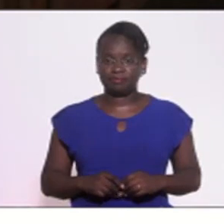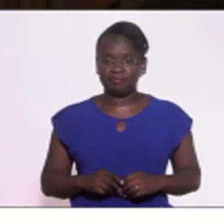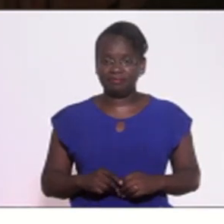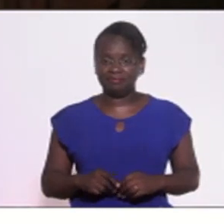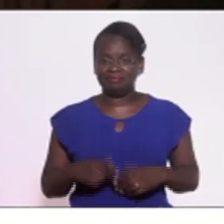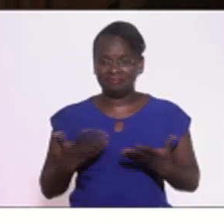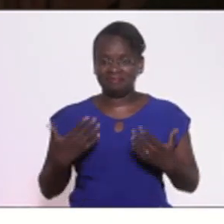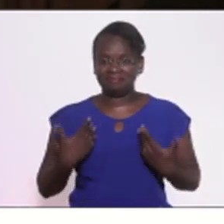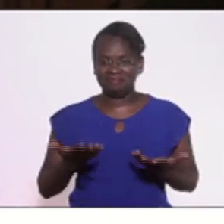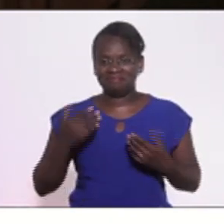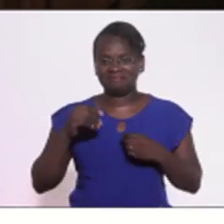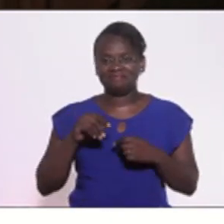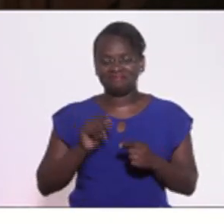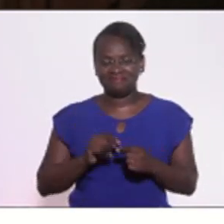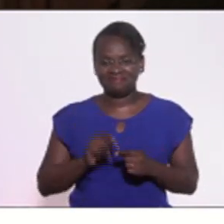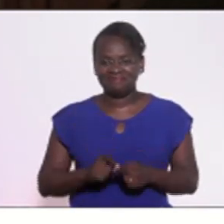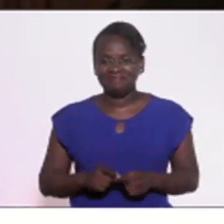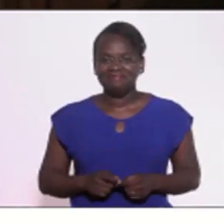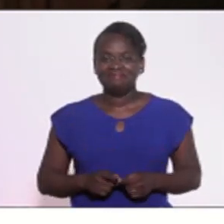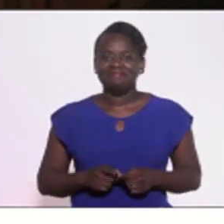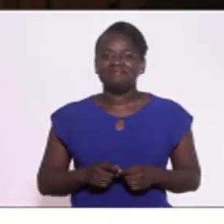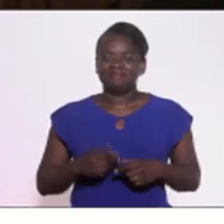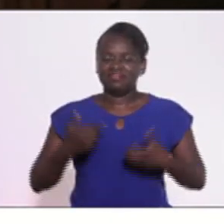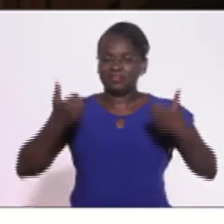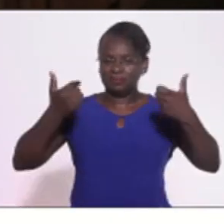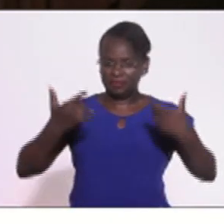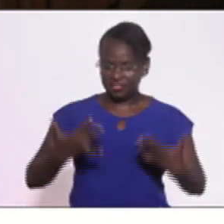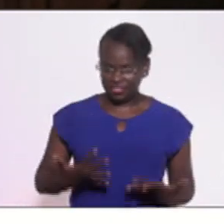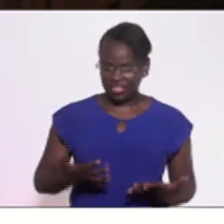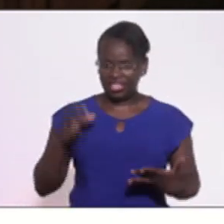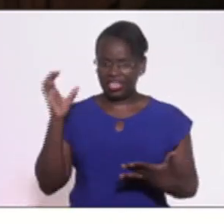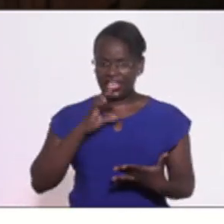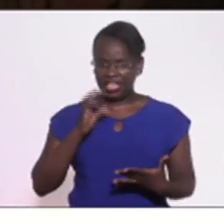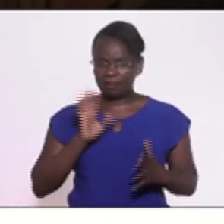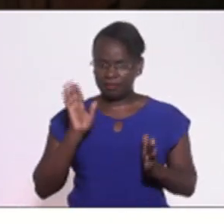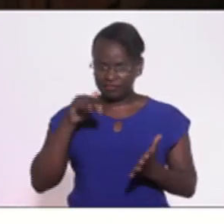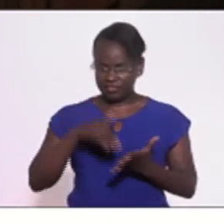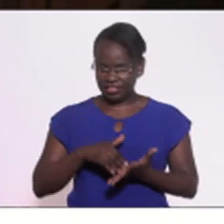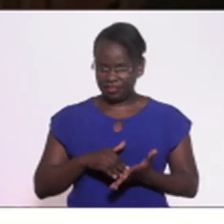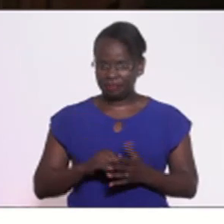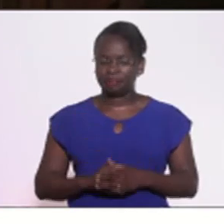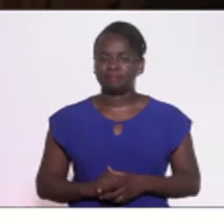Mas eu quero aqui fazer um pronunciamento rápido para encerrar.